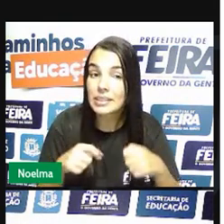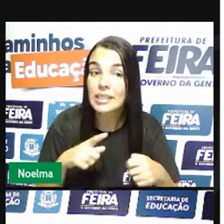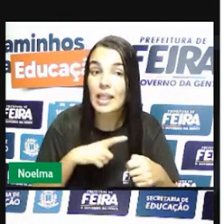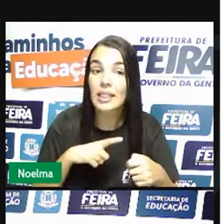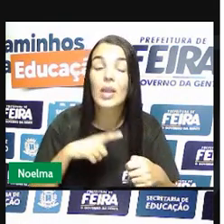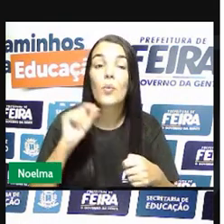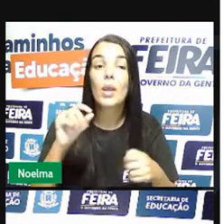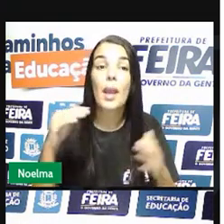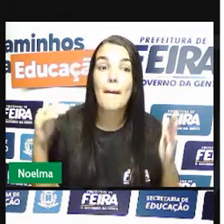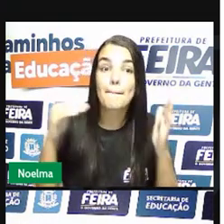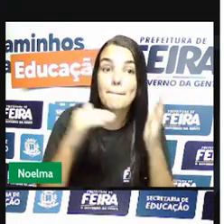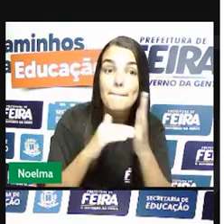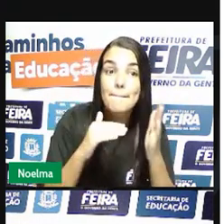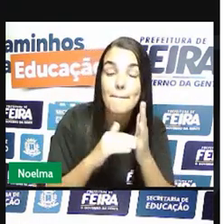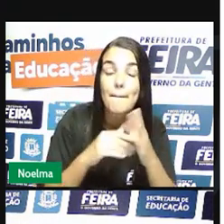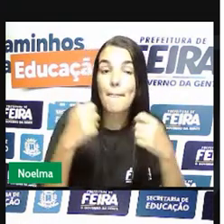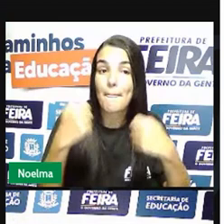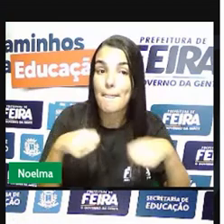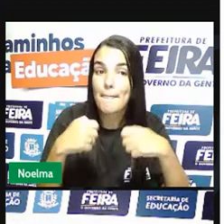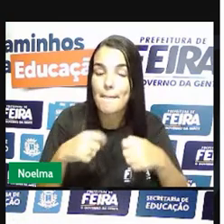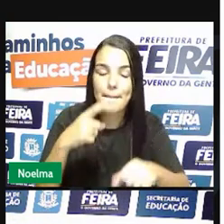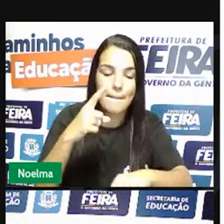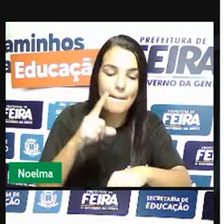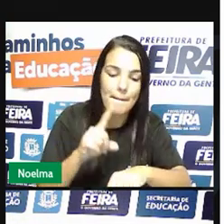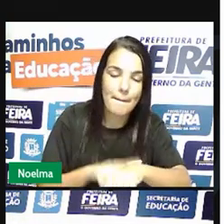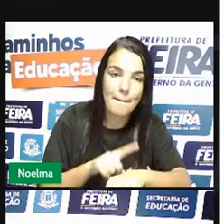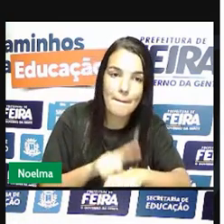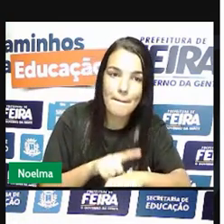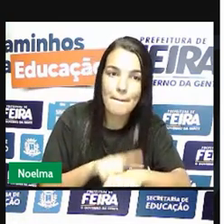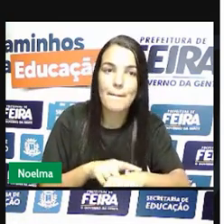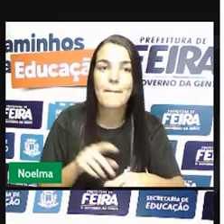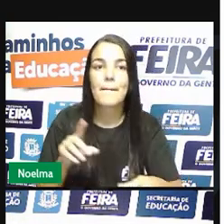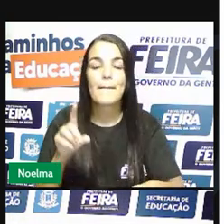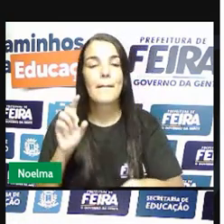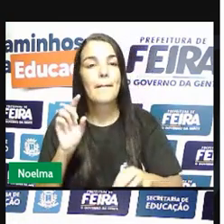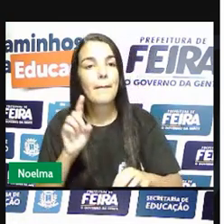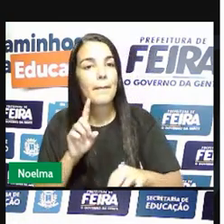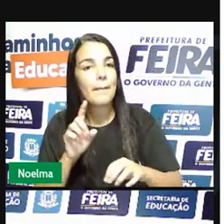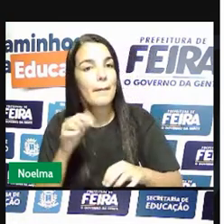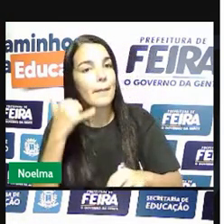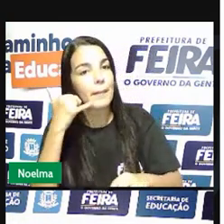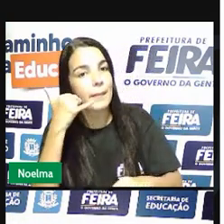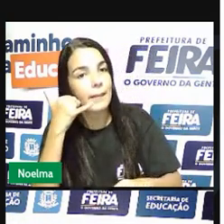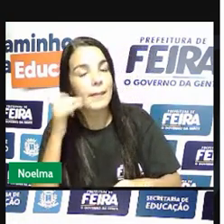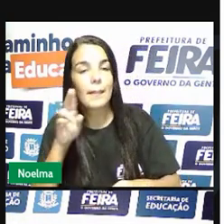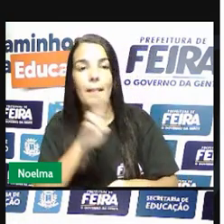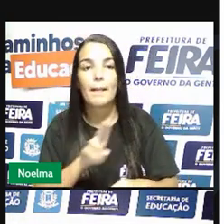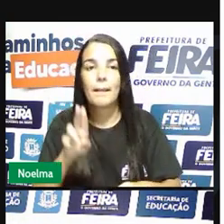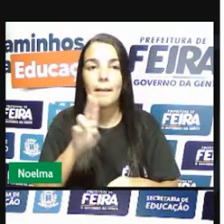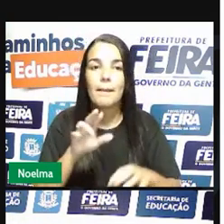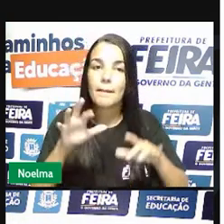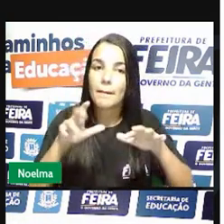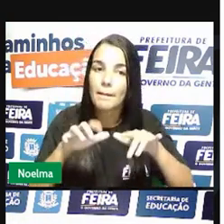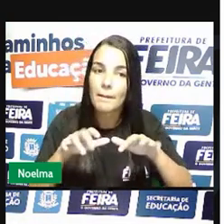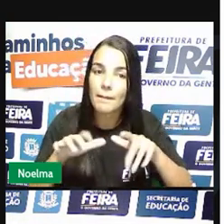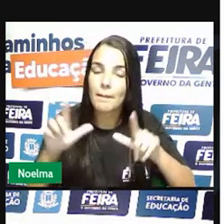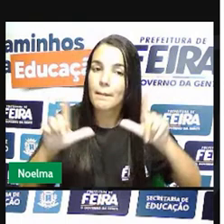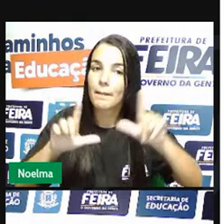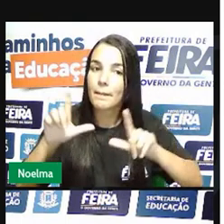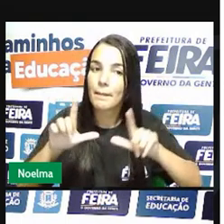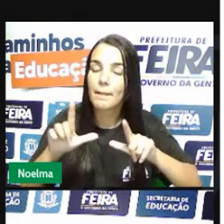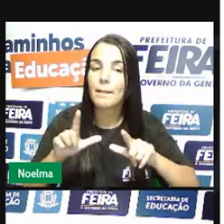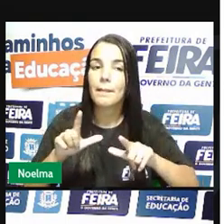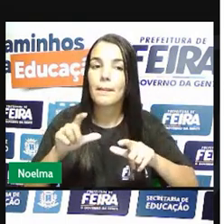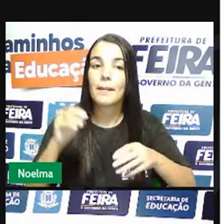necessárias para vencer esse impasse. Dentre elas, o quê? A limitação do tempo no uso de celulares, computadores, televisores e